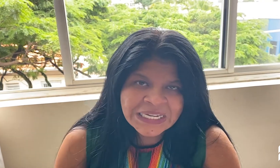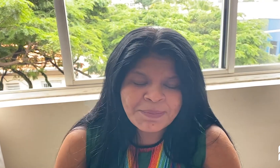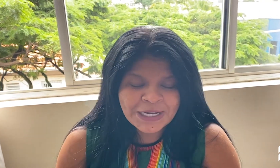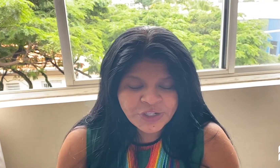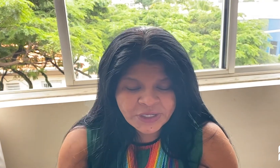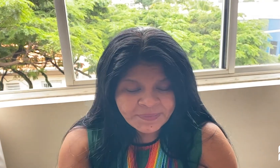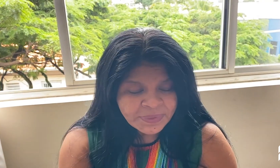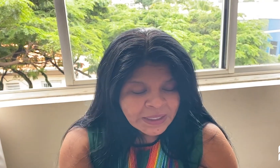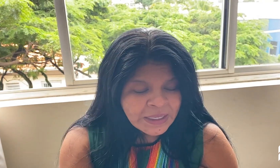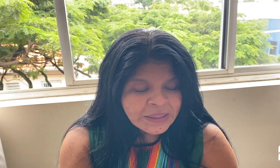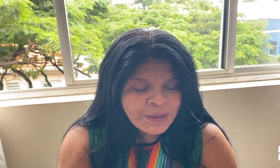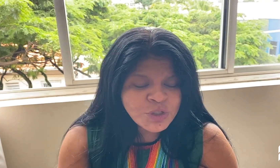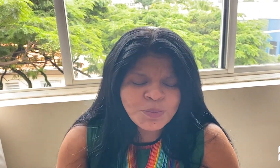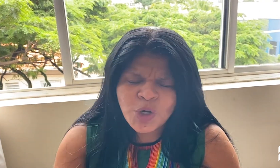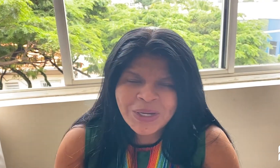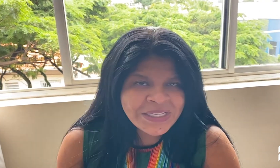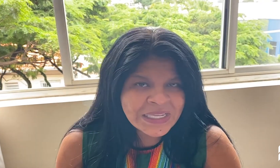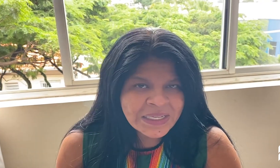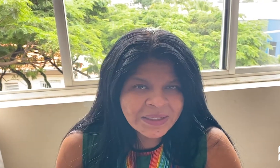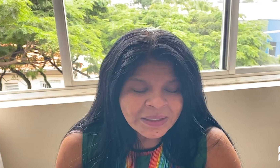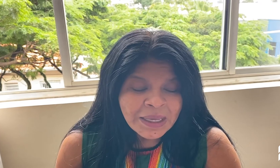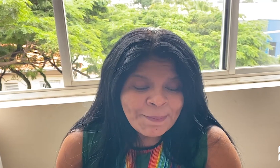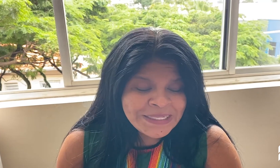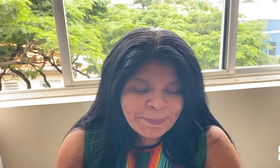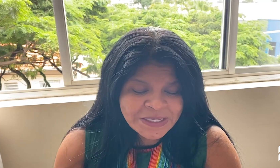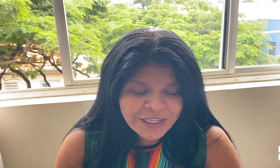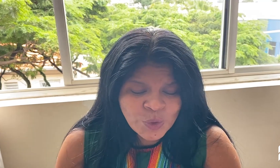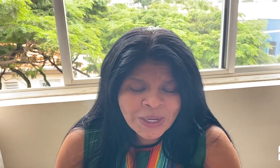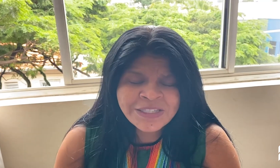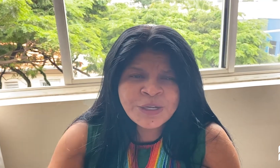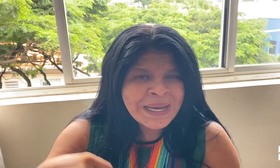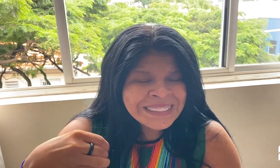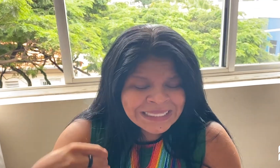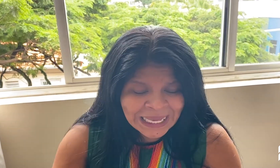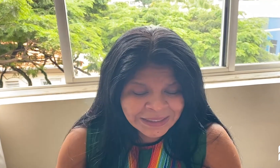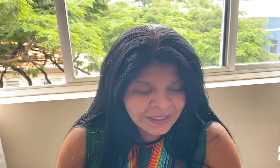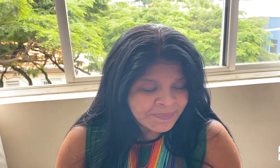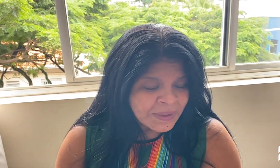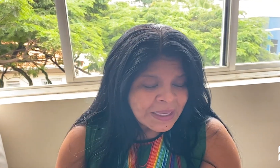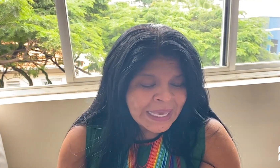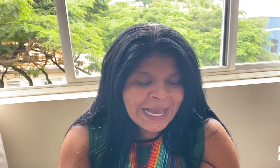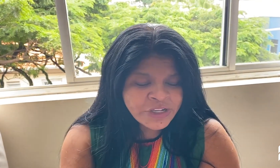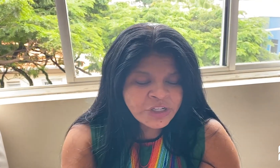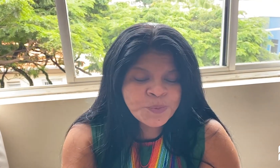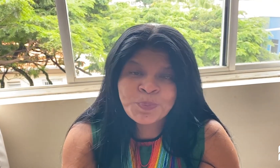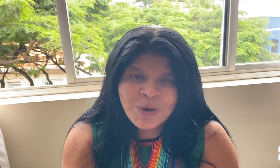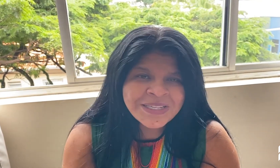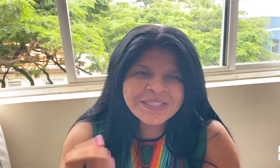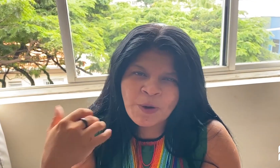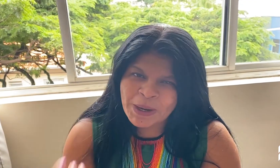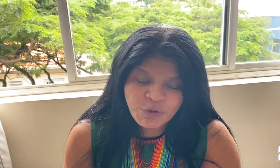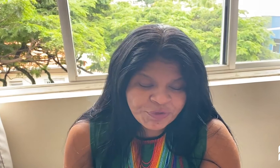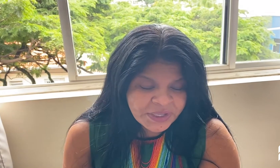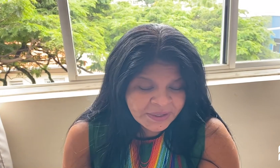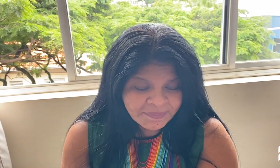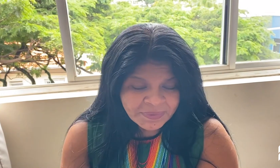justiça climática. Temos muito a dizer, mas é preciso, antes de mais nada, que haja disposição